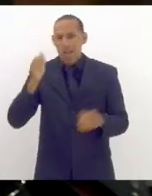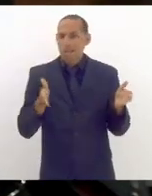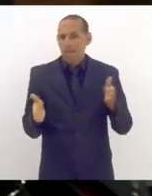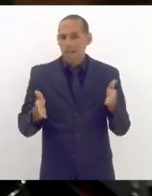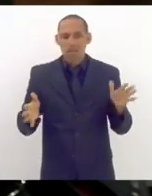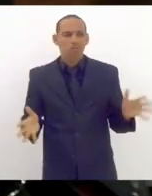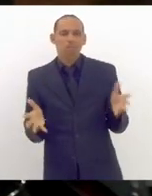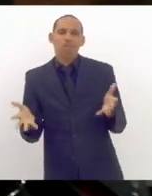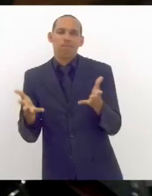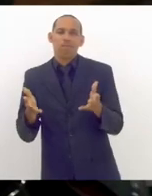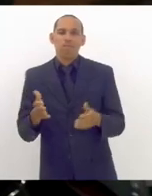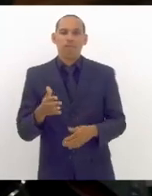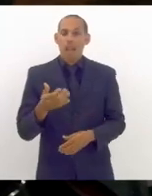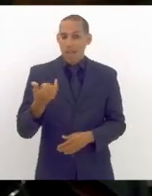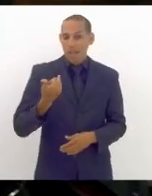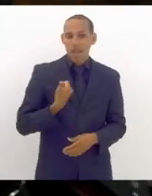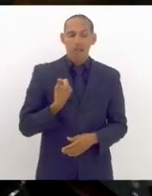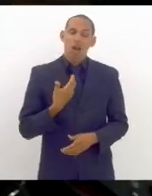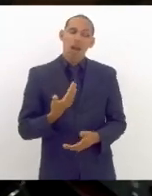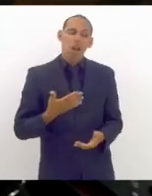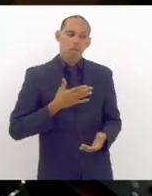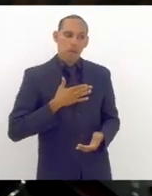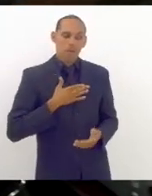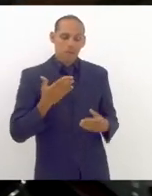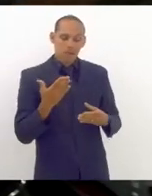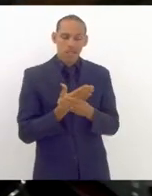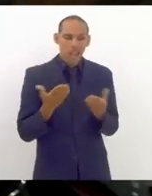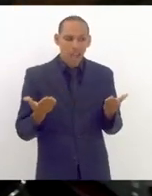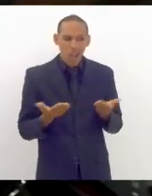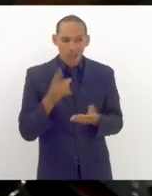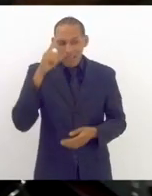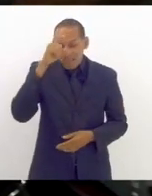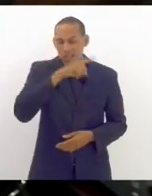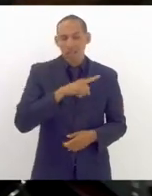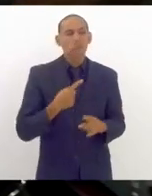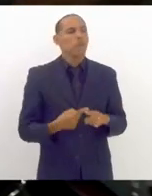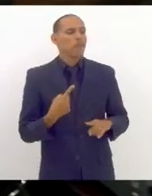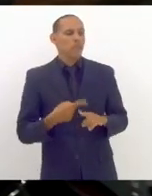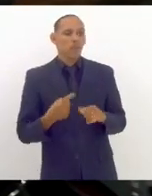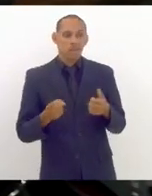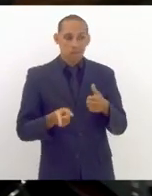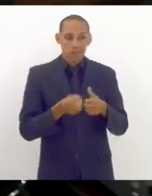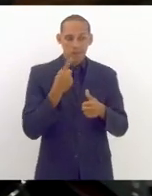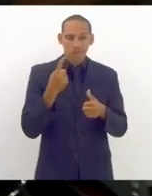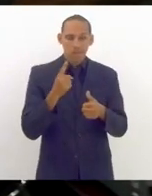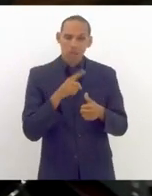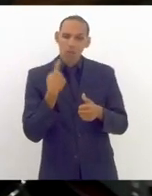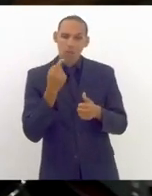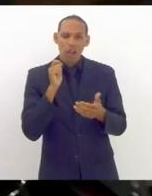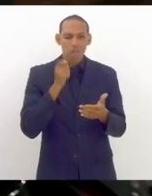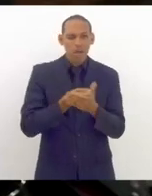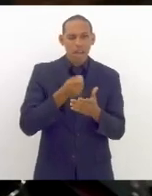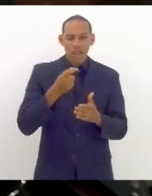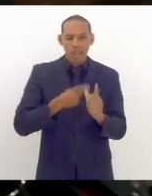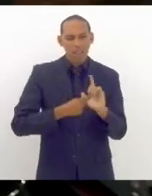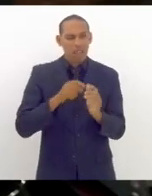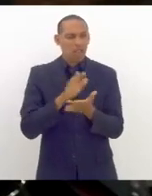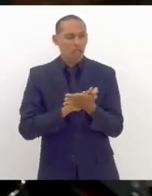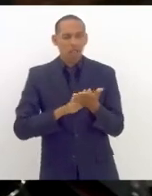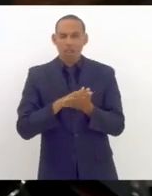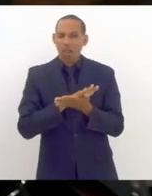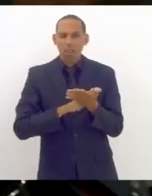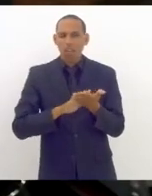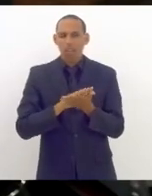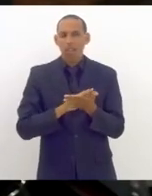ele falou Eduardo para mim é difícil entrar com uma ação agora porque primeiro nós não estamos pagando dívida pela